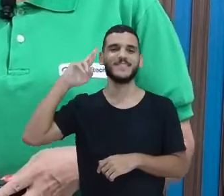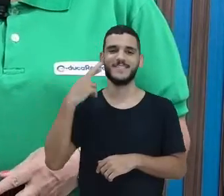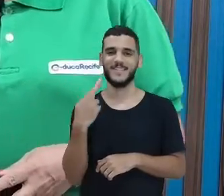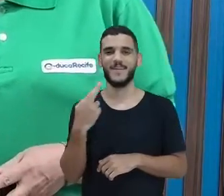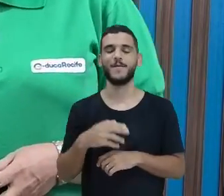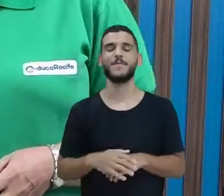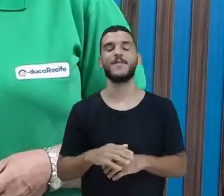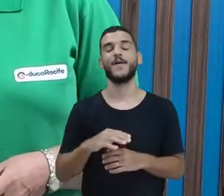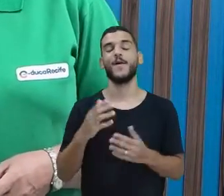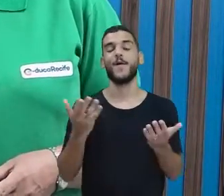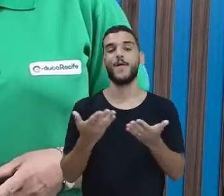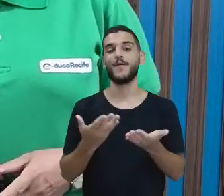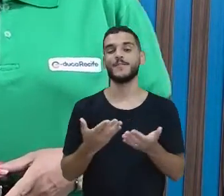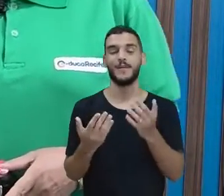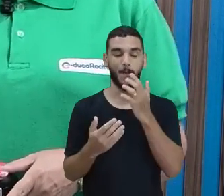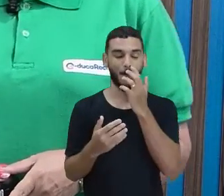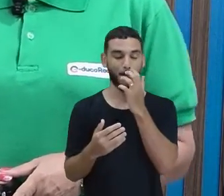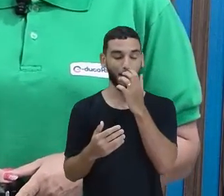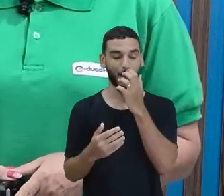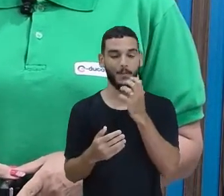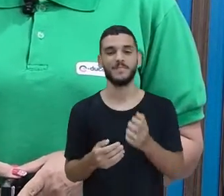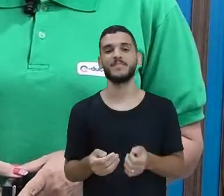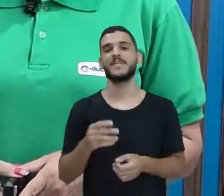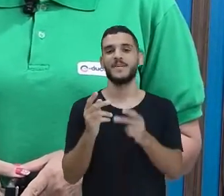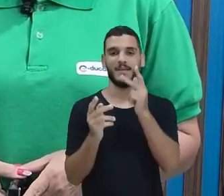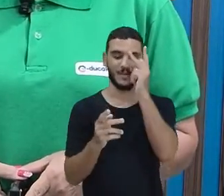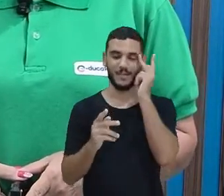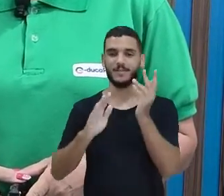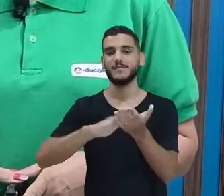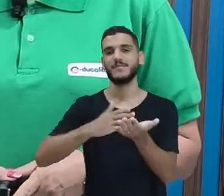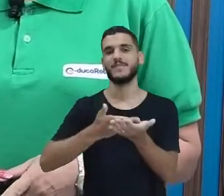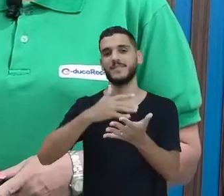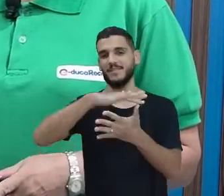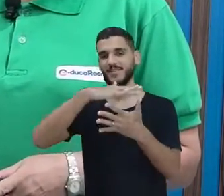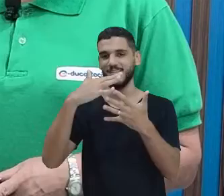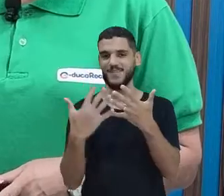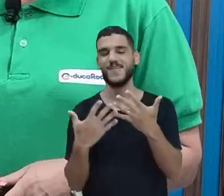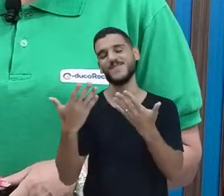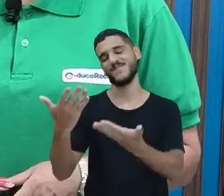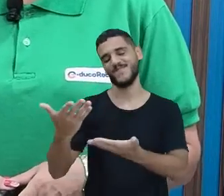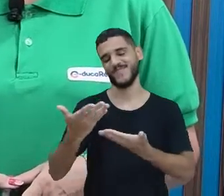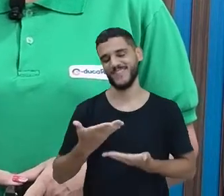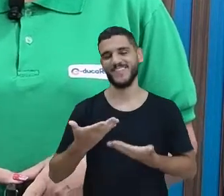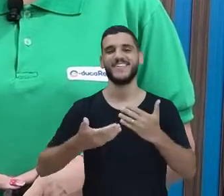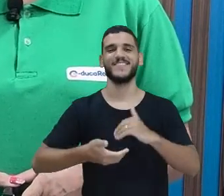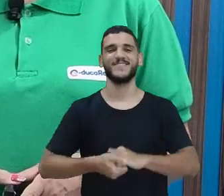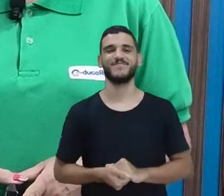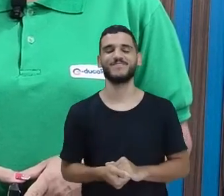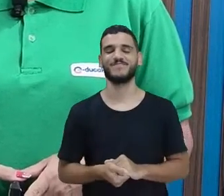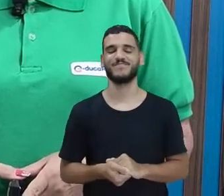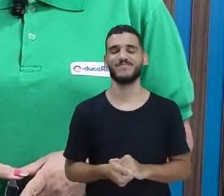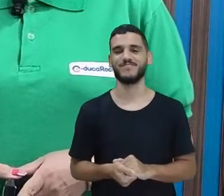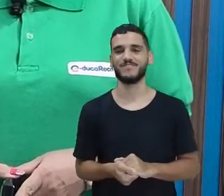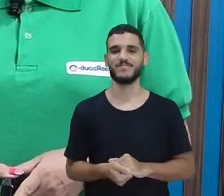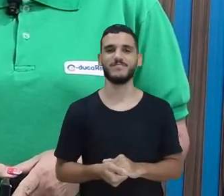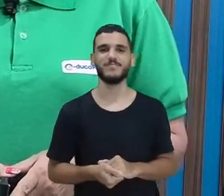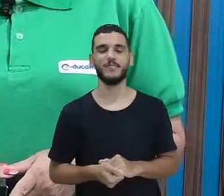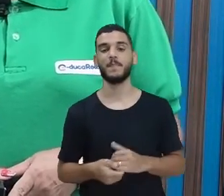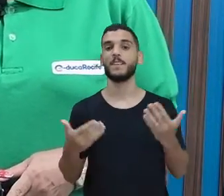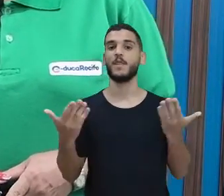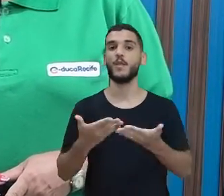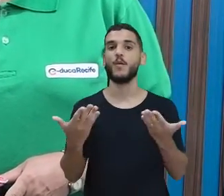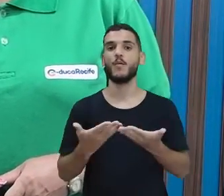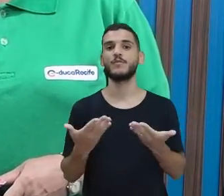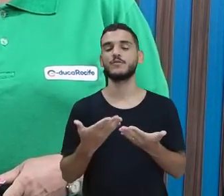Temos Clisman para fazer a nossa tradução em Libras, seja bem-vindo. E nós vamos